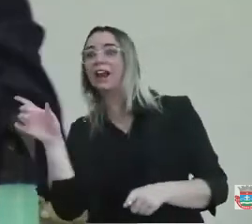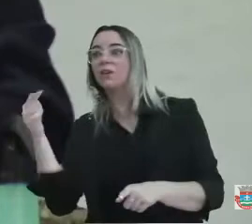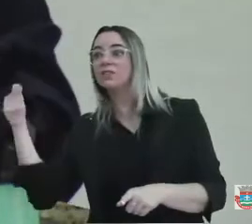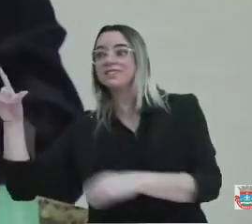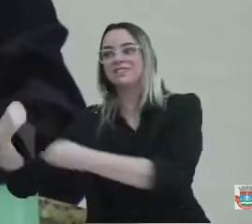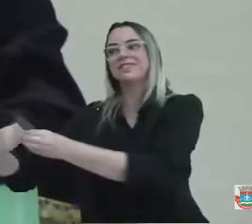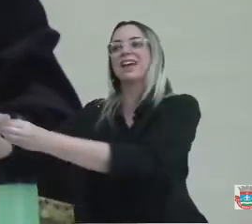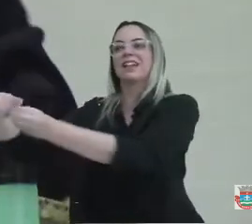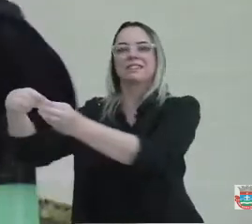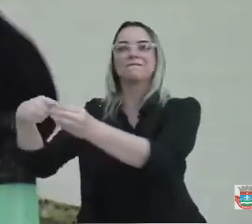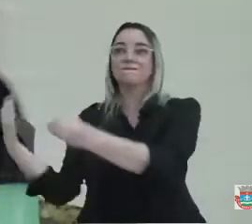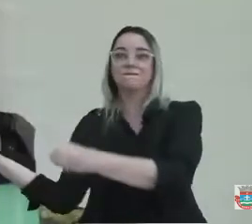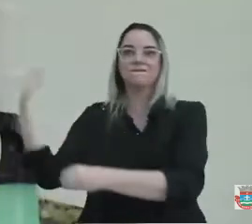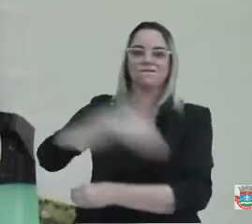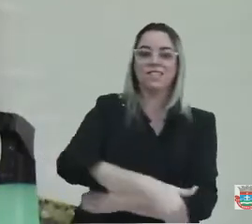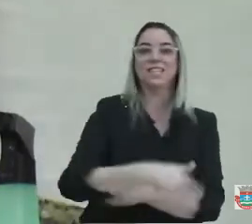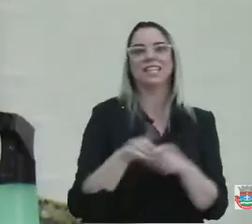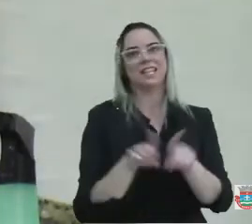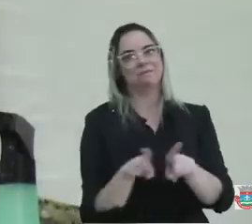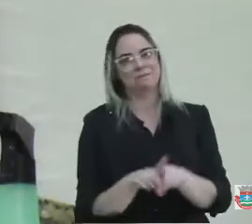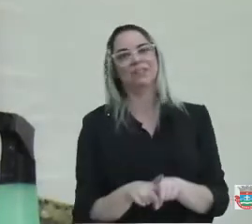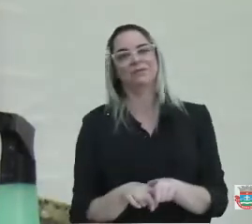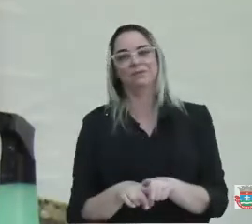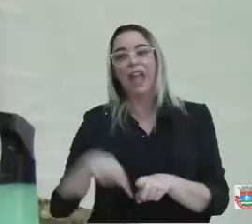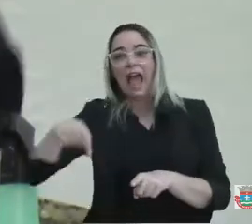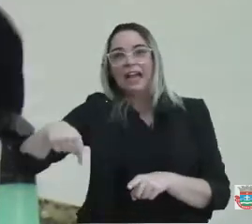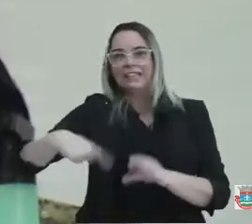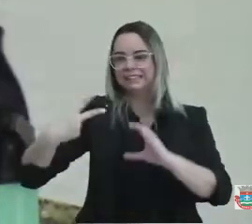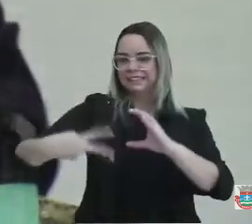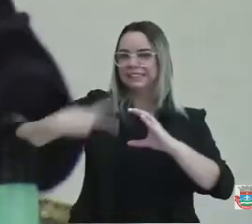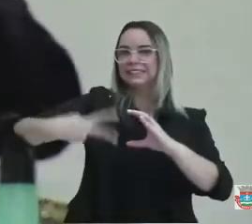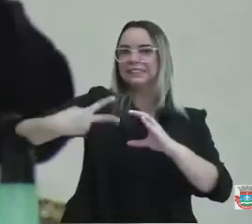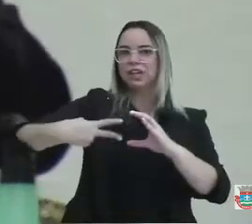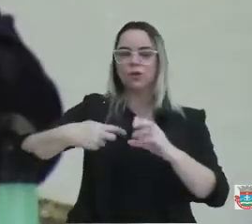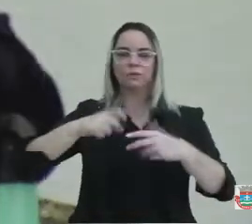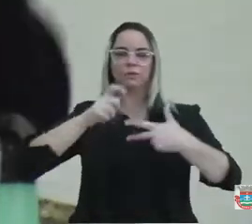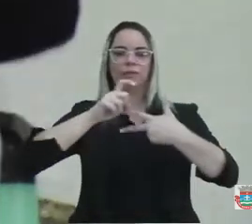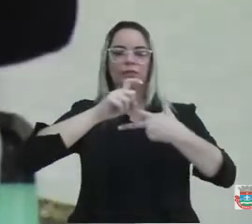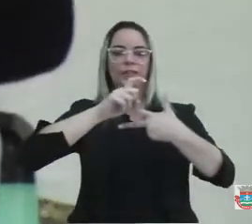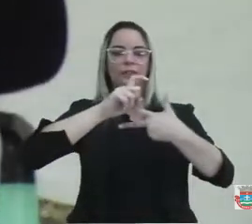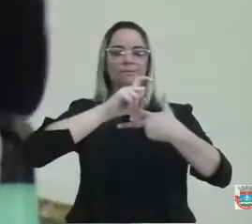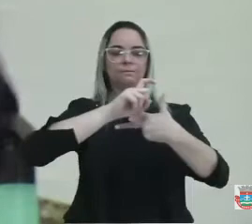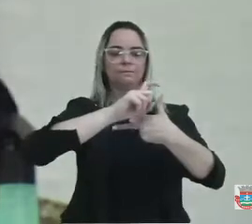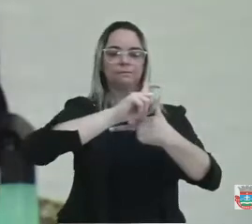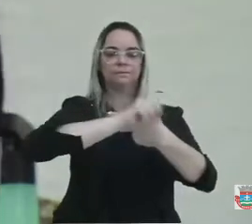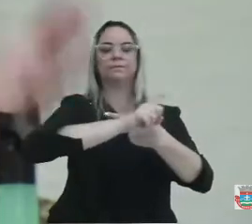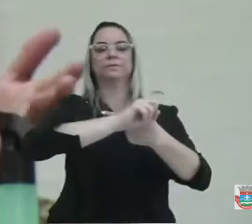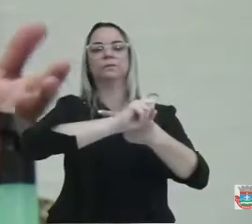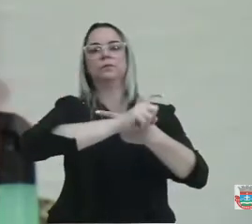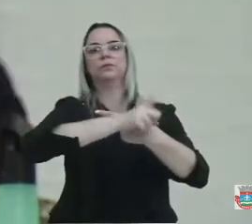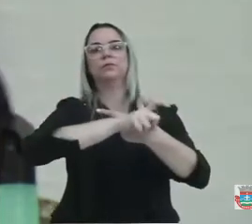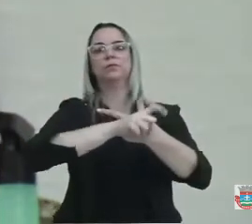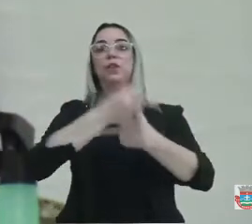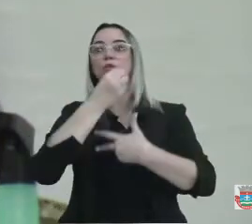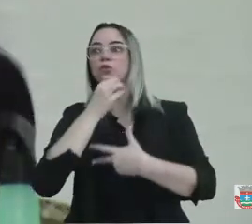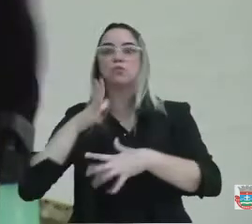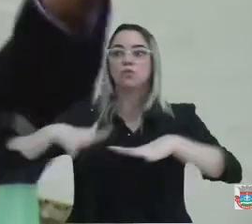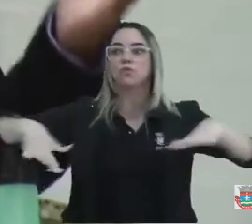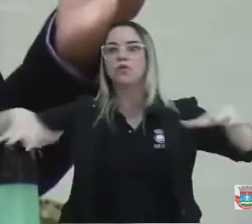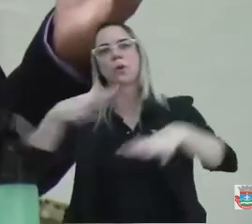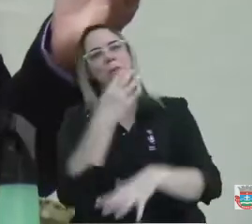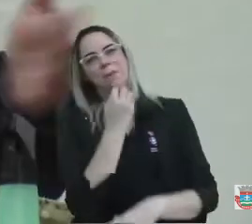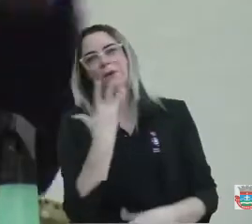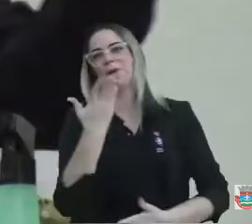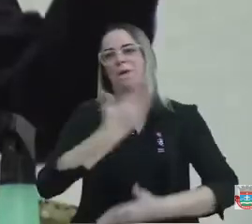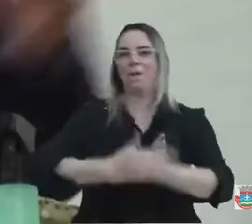esse povo São Bentense, essa casa, o poder executivo vai receber todo mundo bem. Só critico porque estão